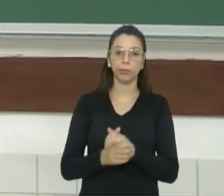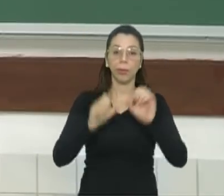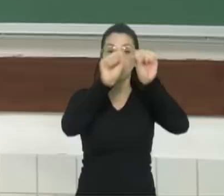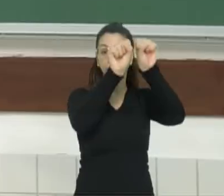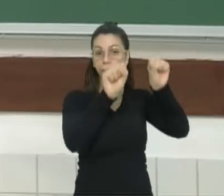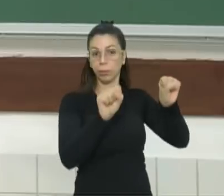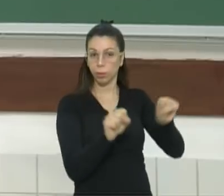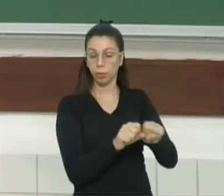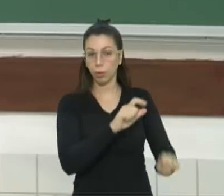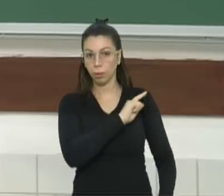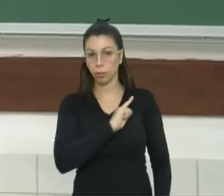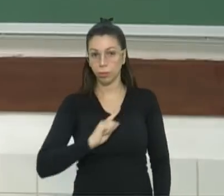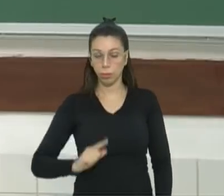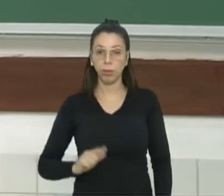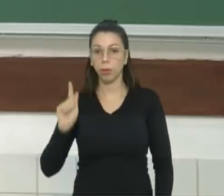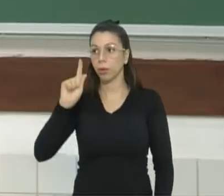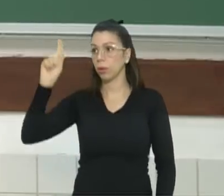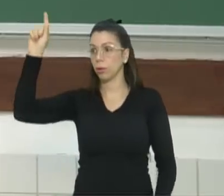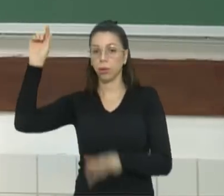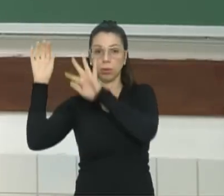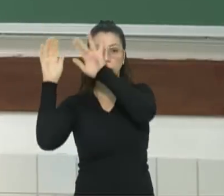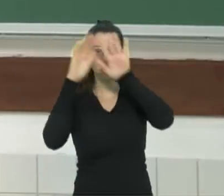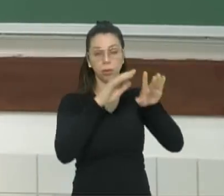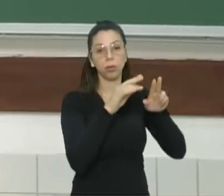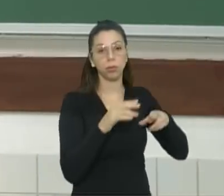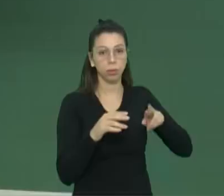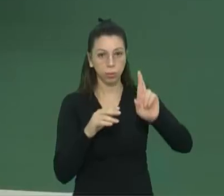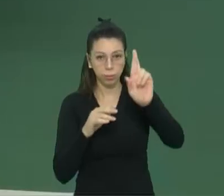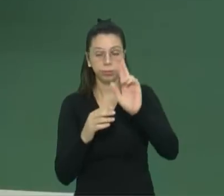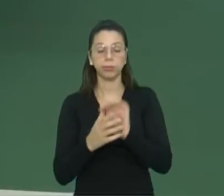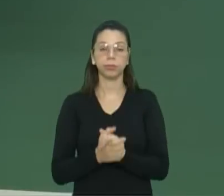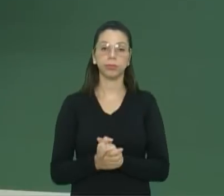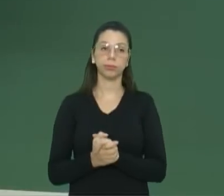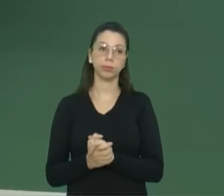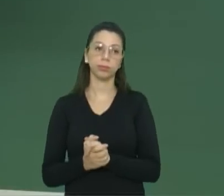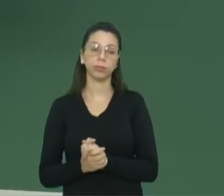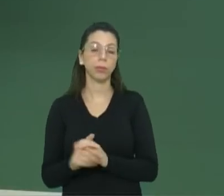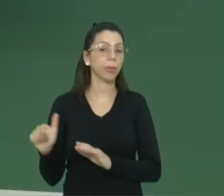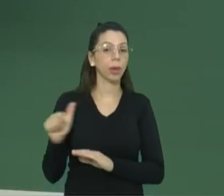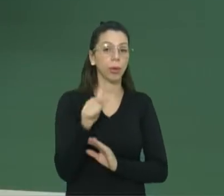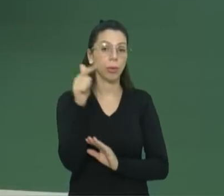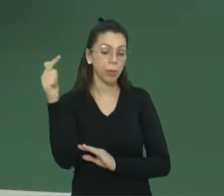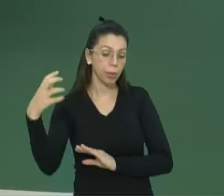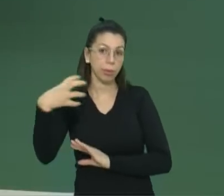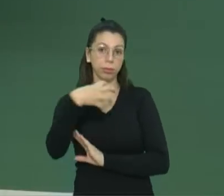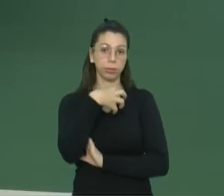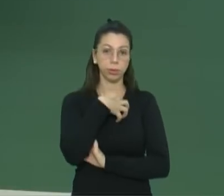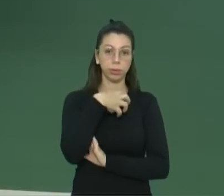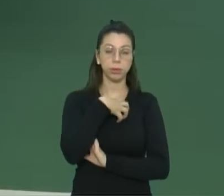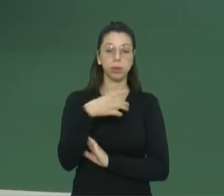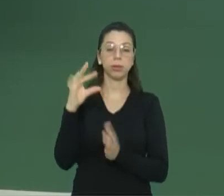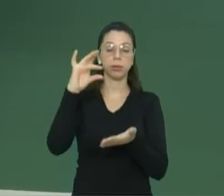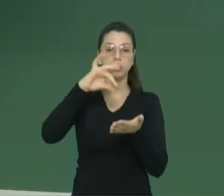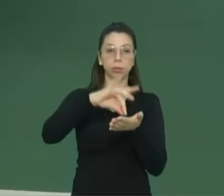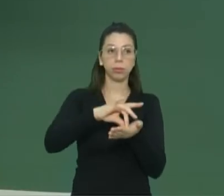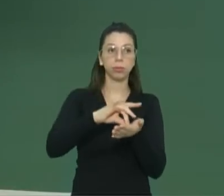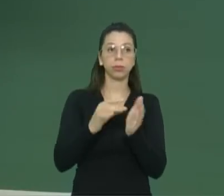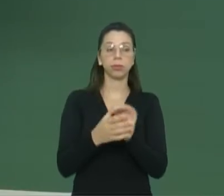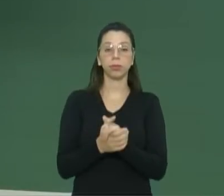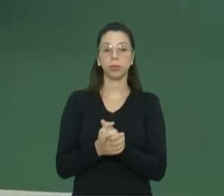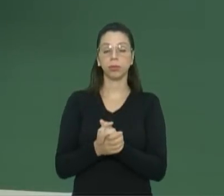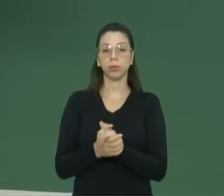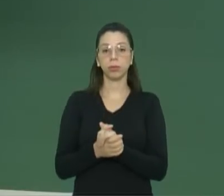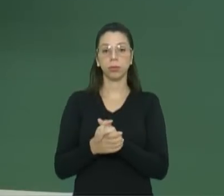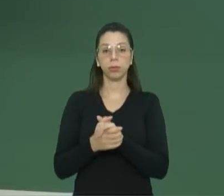alguém enviado por Deus. Uma outra questão importante, uma outra forma de legitimidade são as